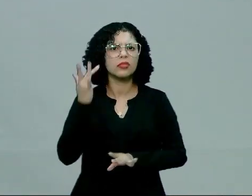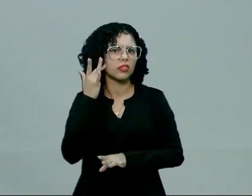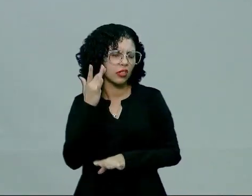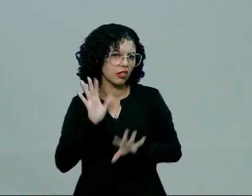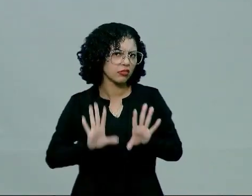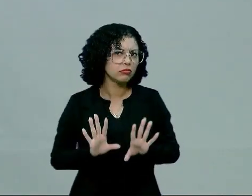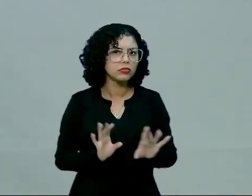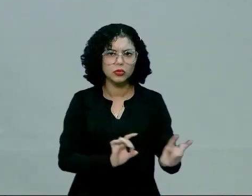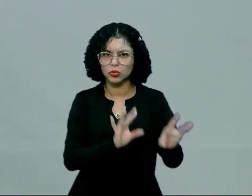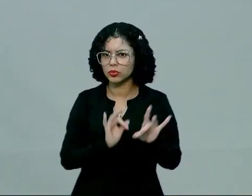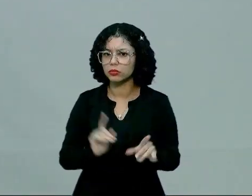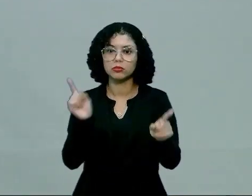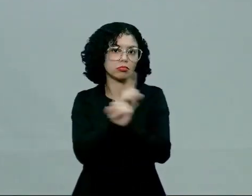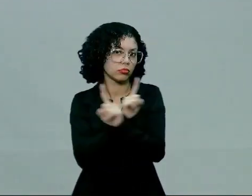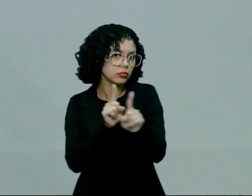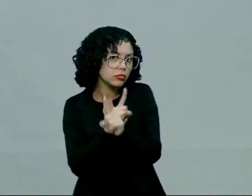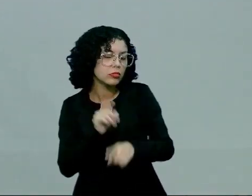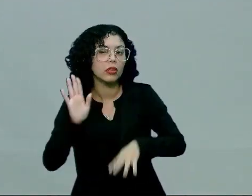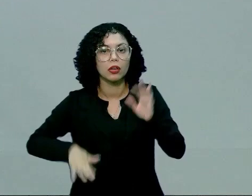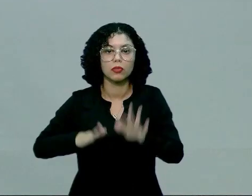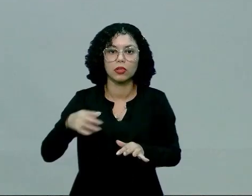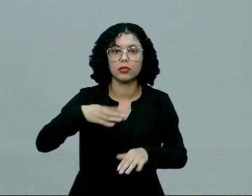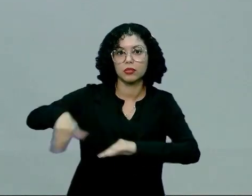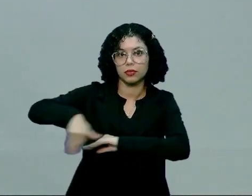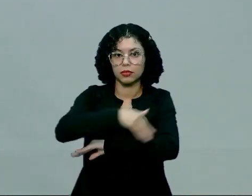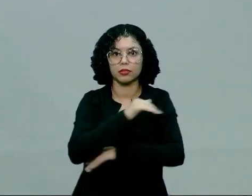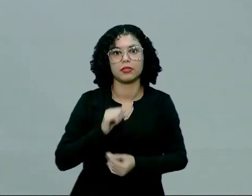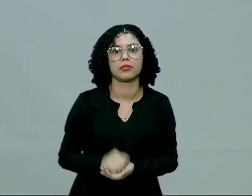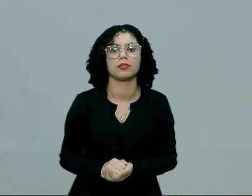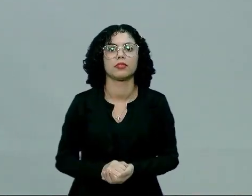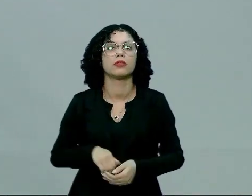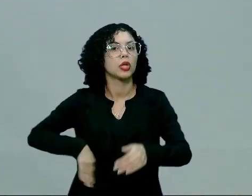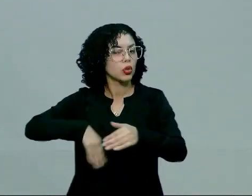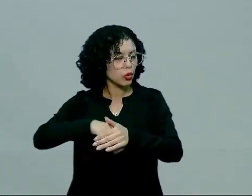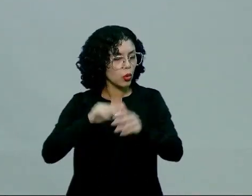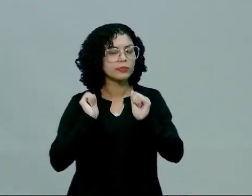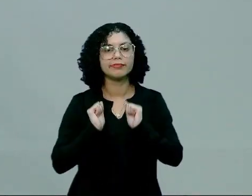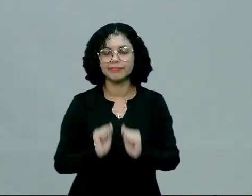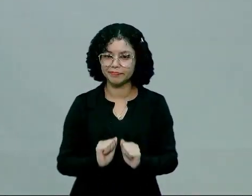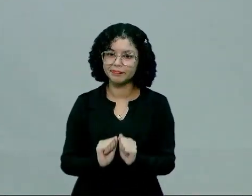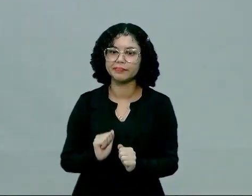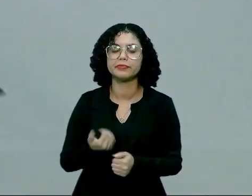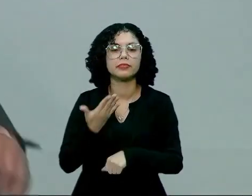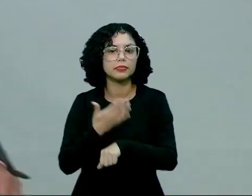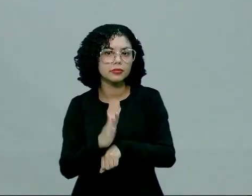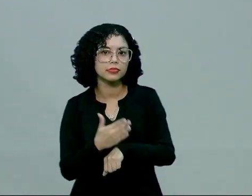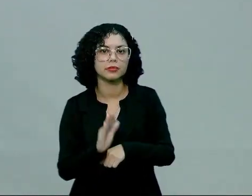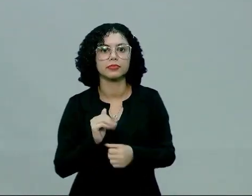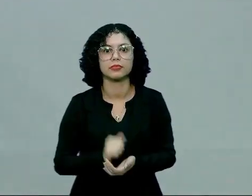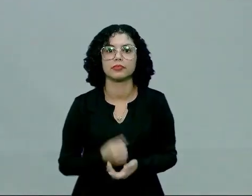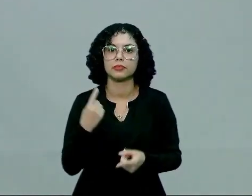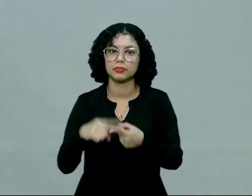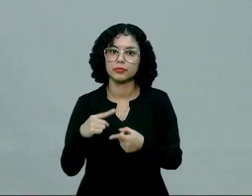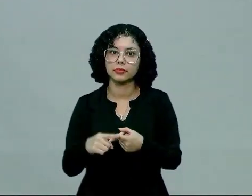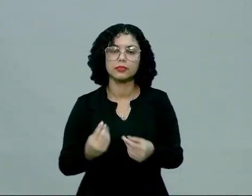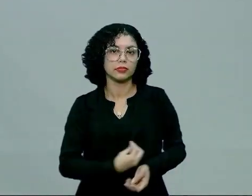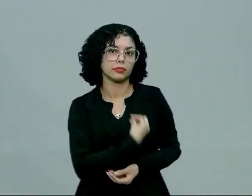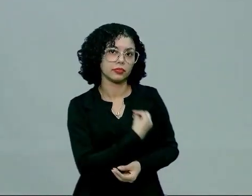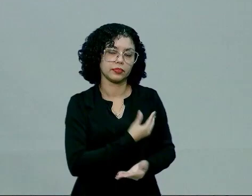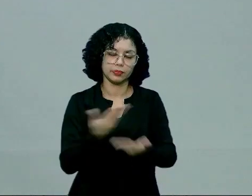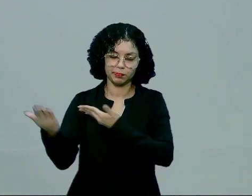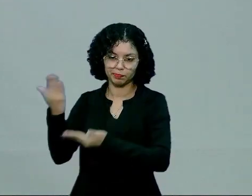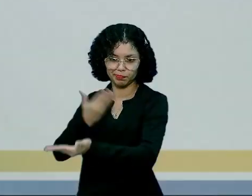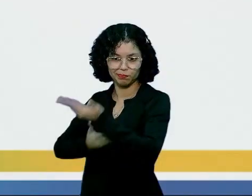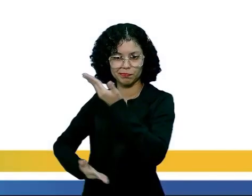que futebol é técnico não porque às vezes eu tô na rua e ó jogando lá treinando assim uhu porque é vivência e